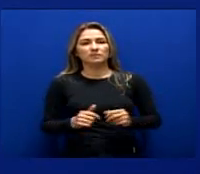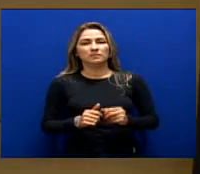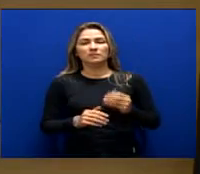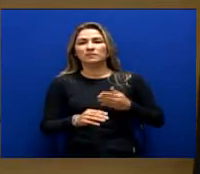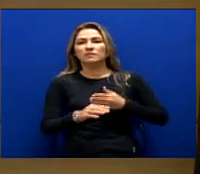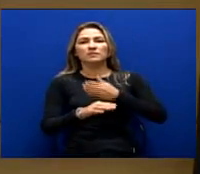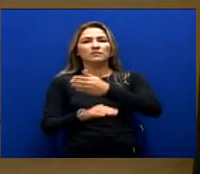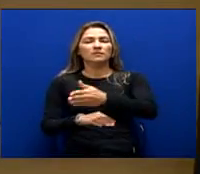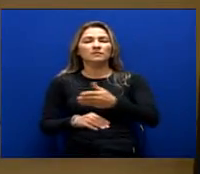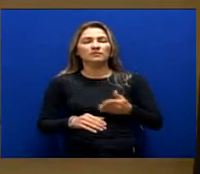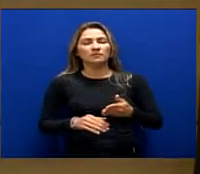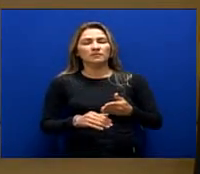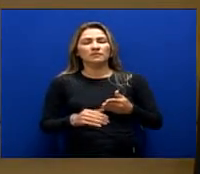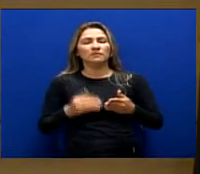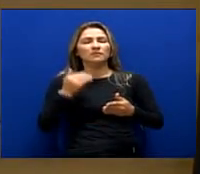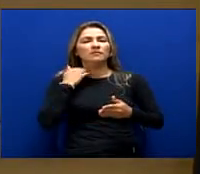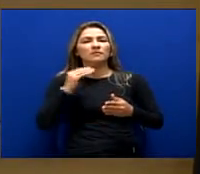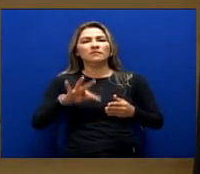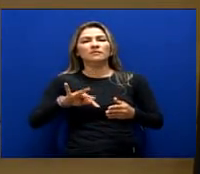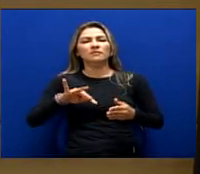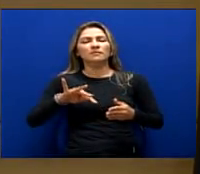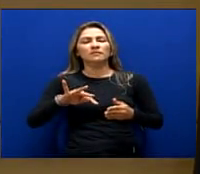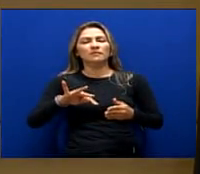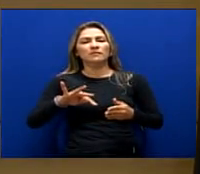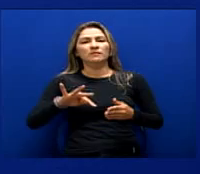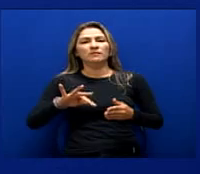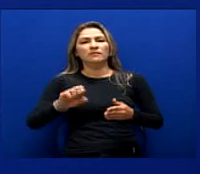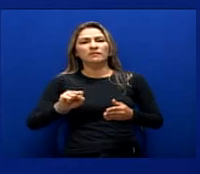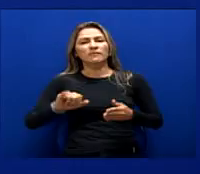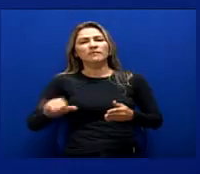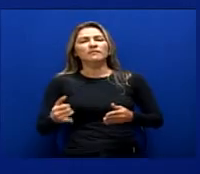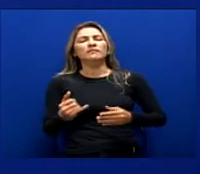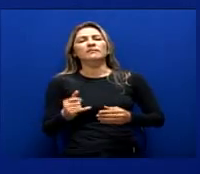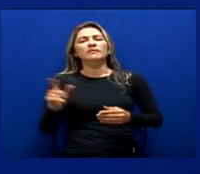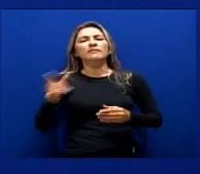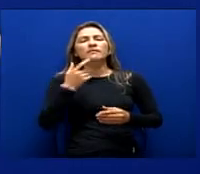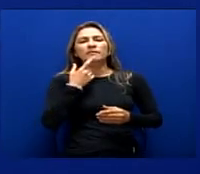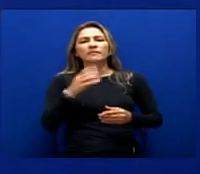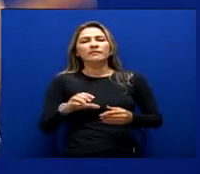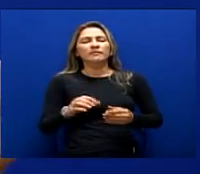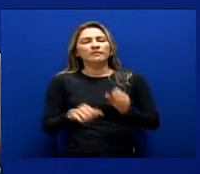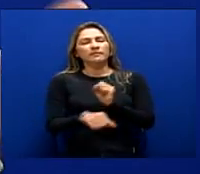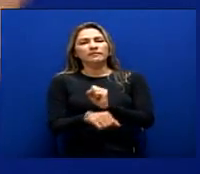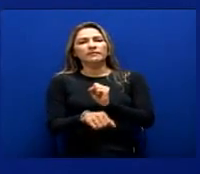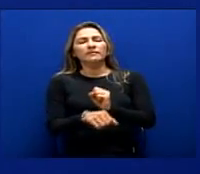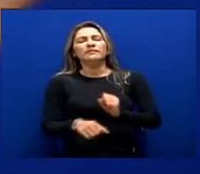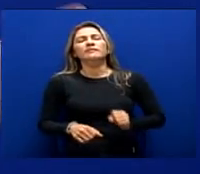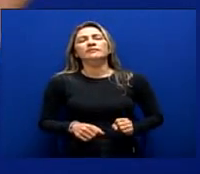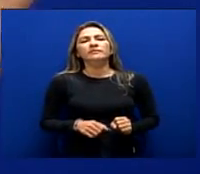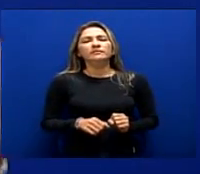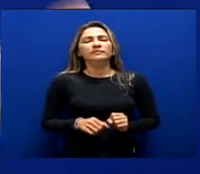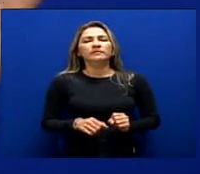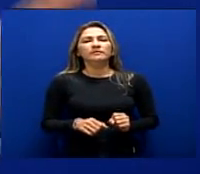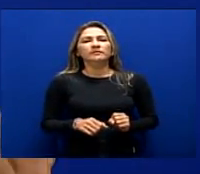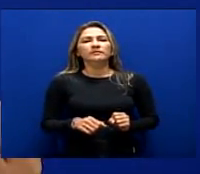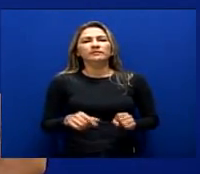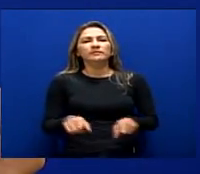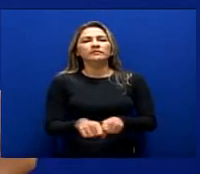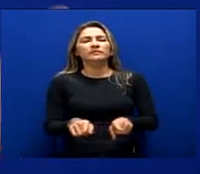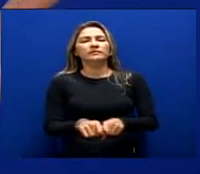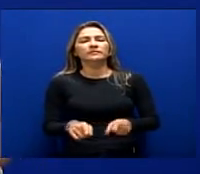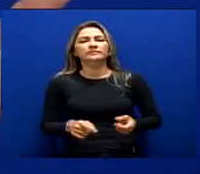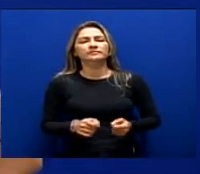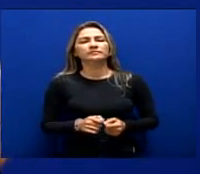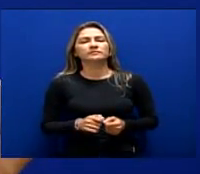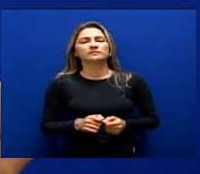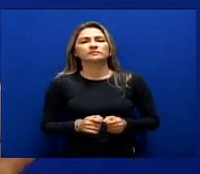ou seja campinas estamos aguardando o resultado do recurso além disso temos uma demanda coletiva também